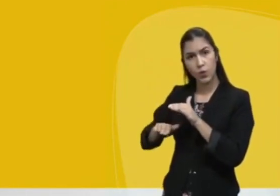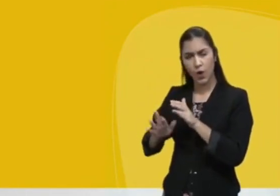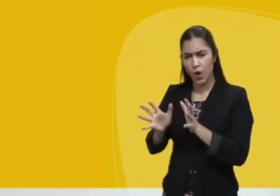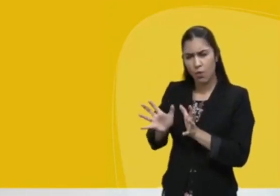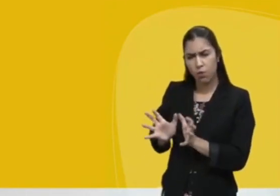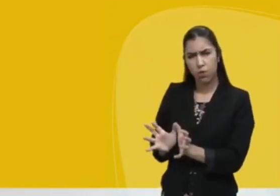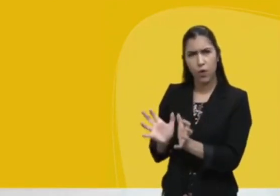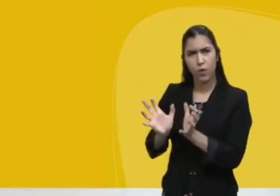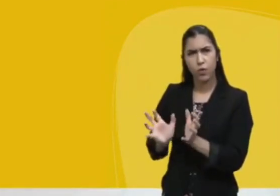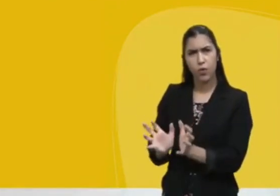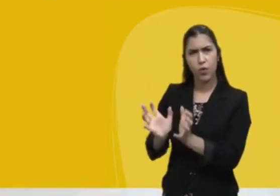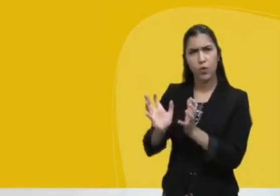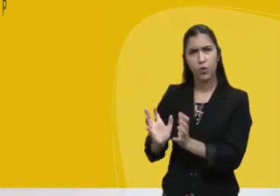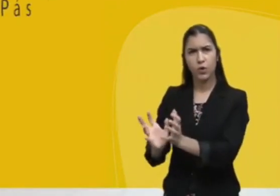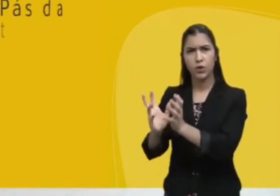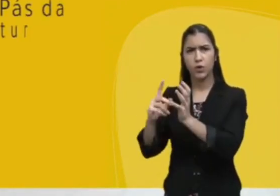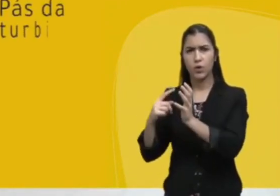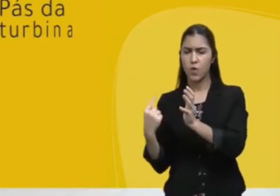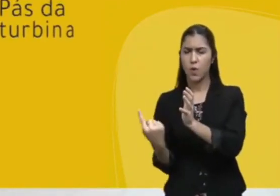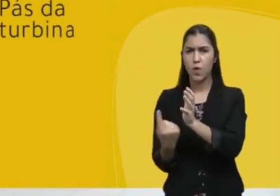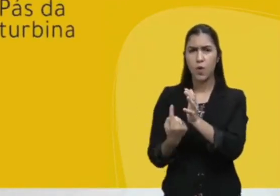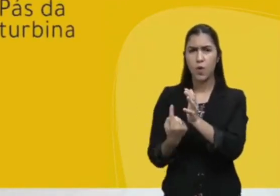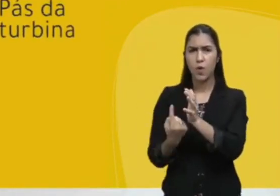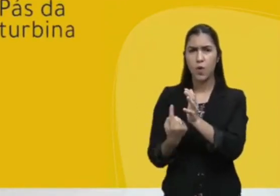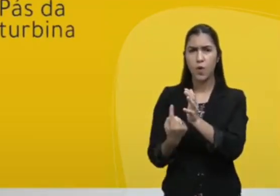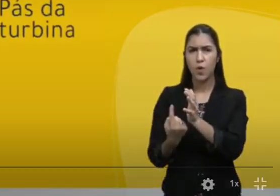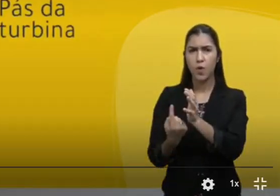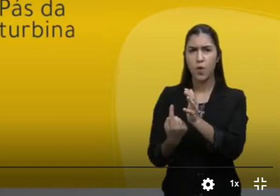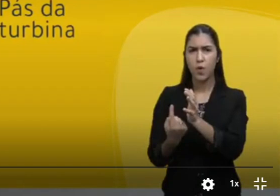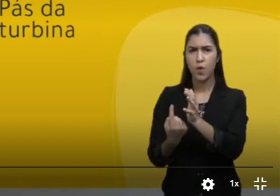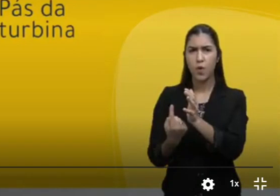é conduzida para a passagem entre as pás